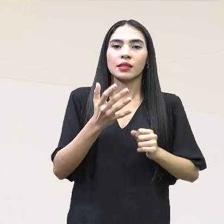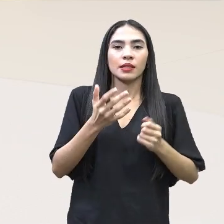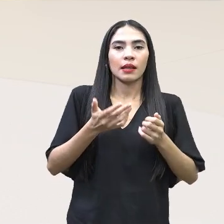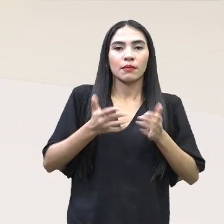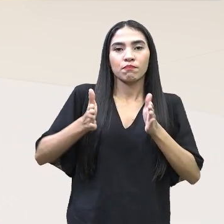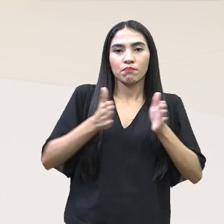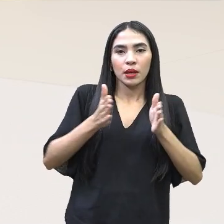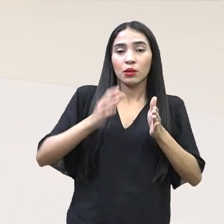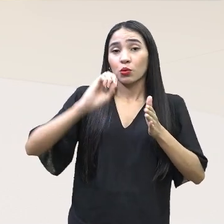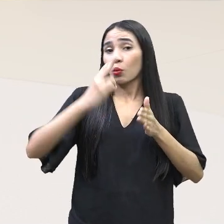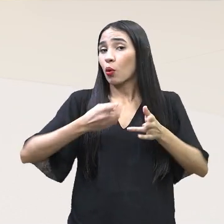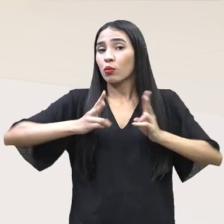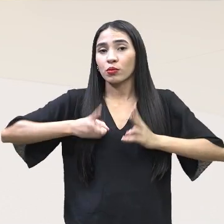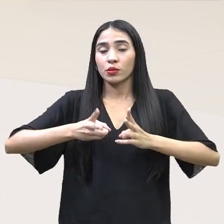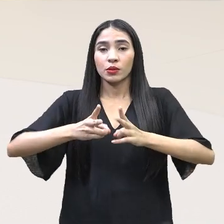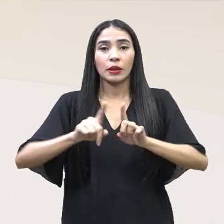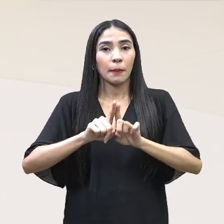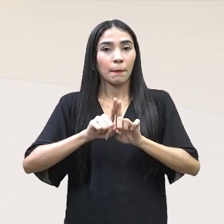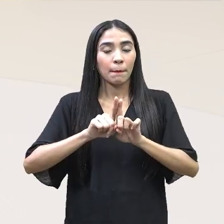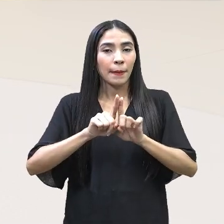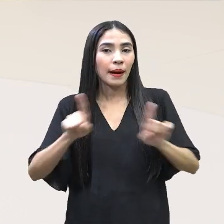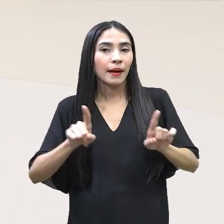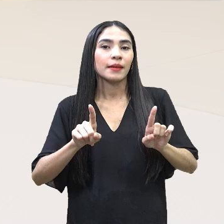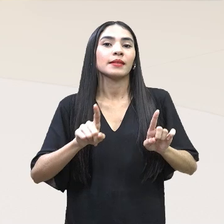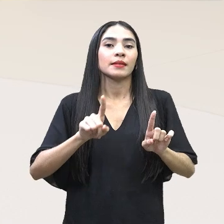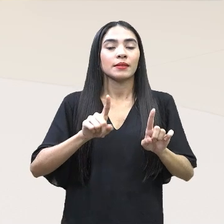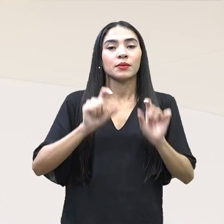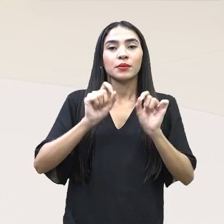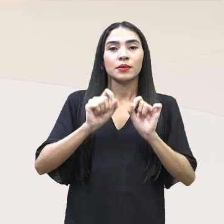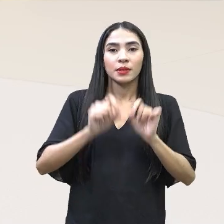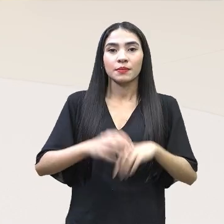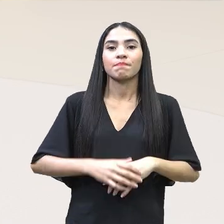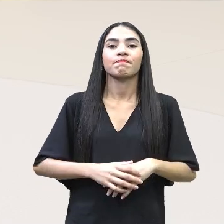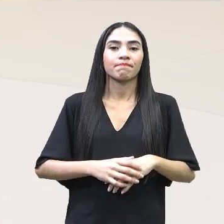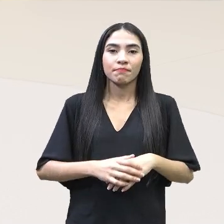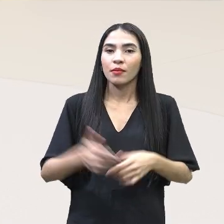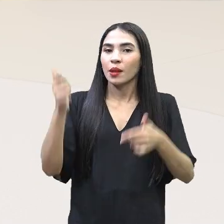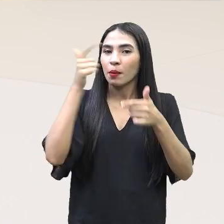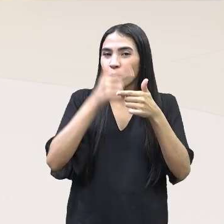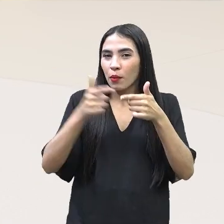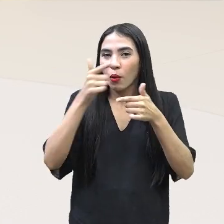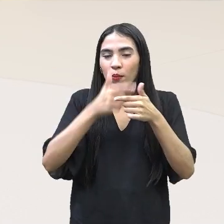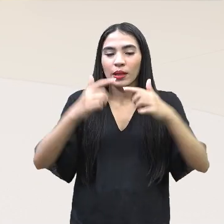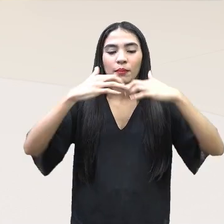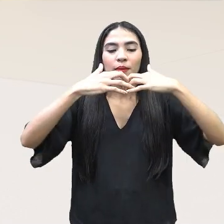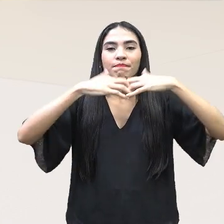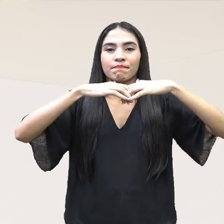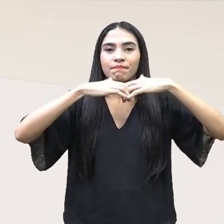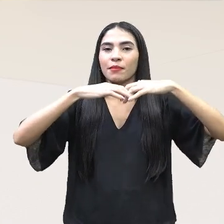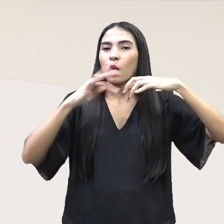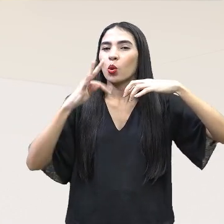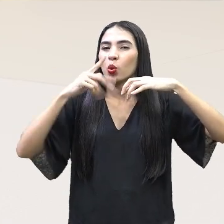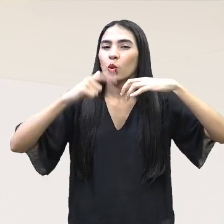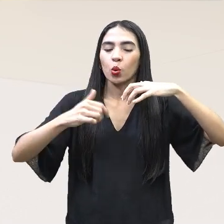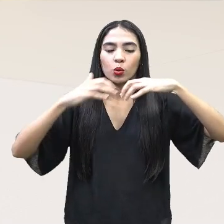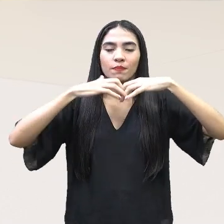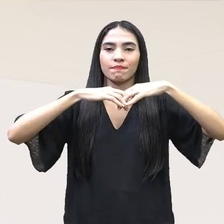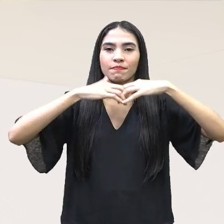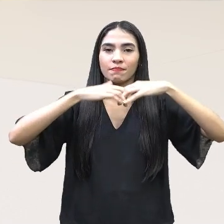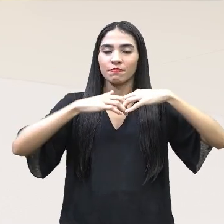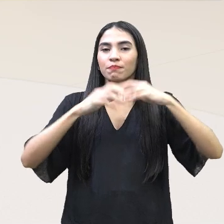permanente. Porém, uma coisa é certa, né? Ele afeta o sistema, certo? E pode